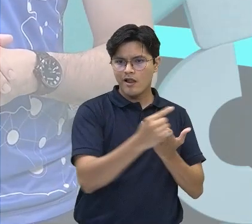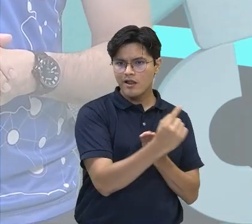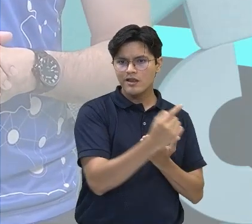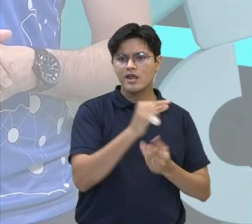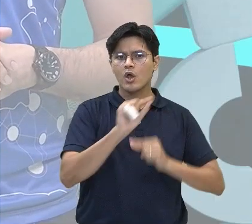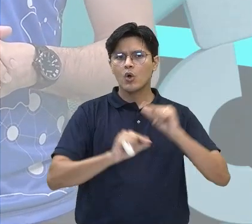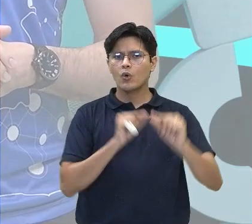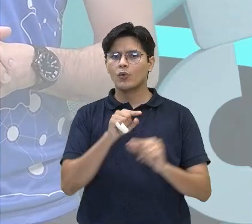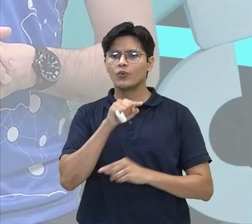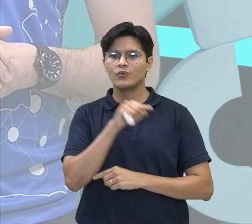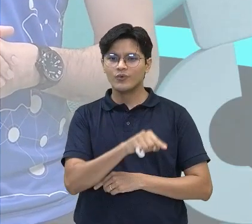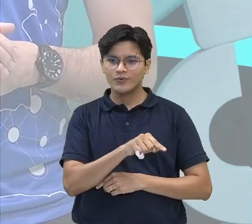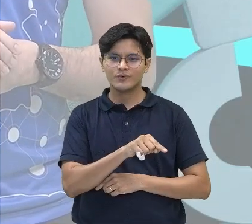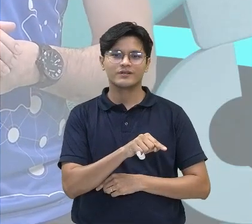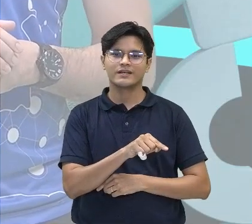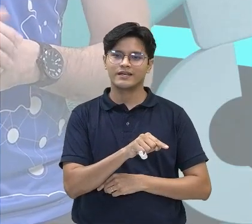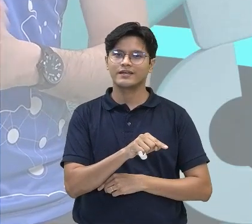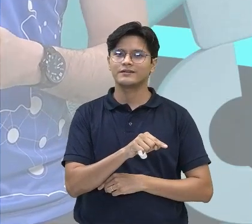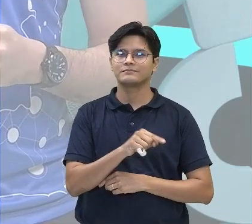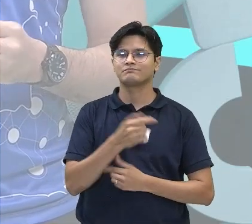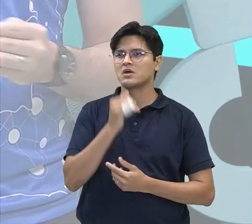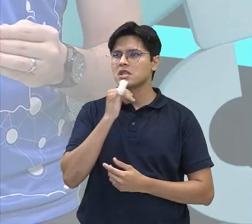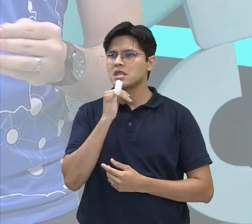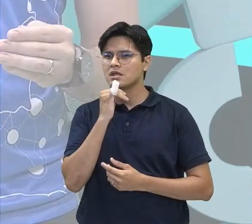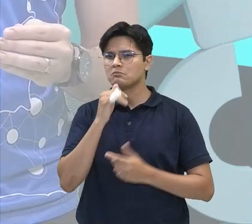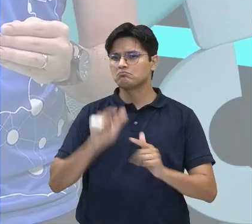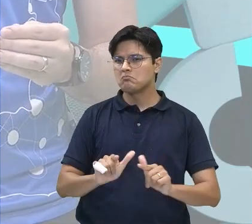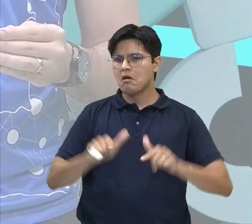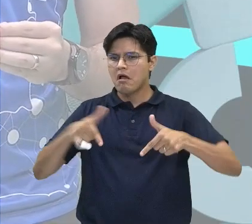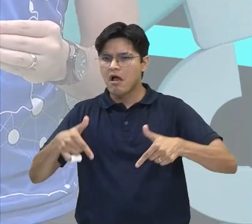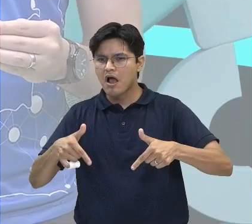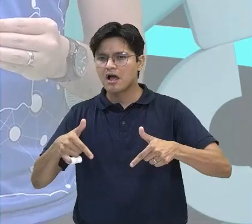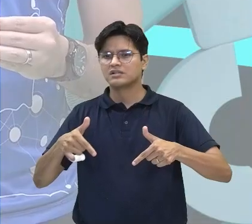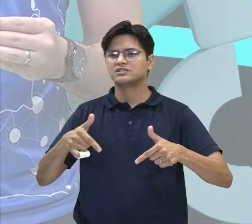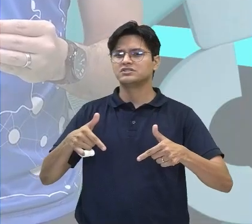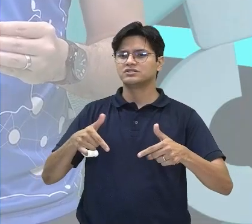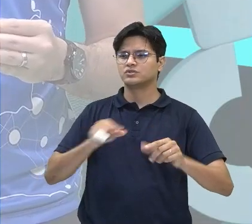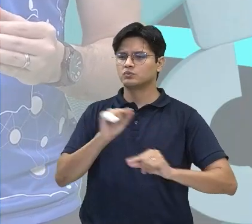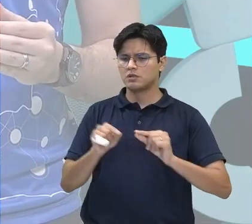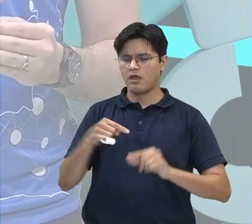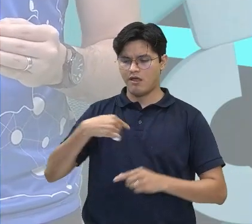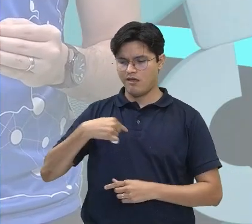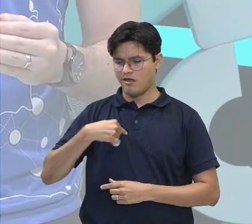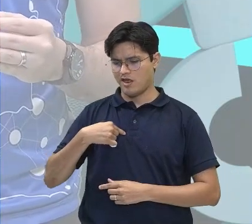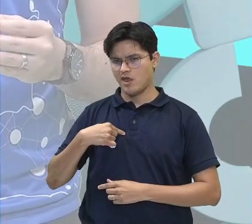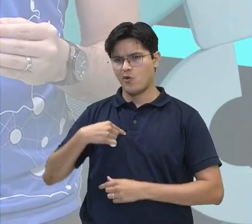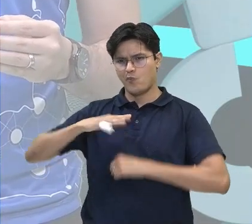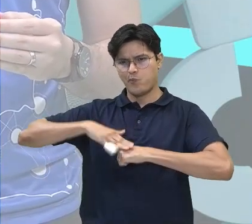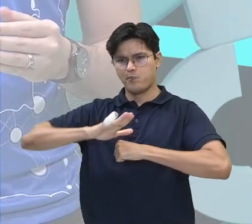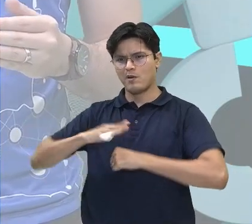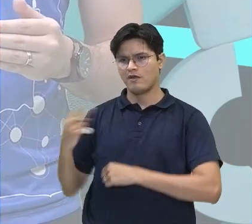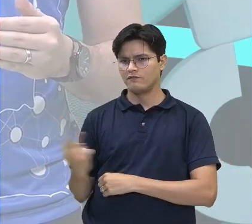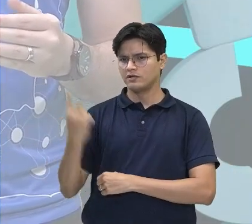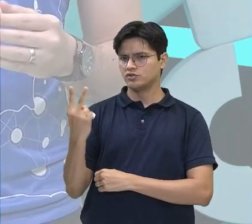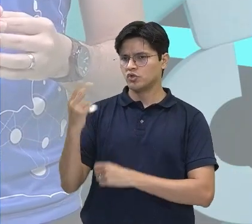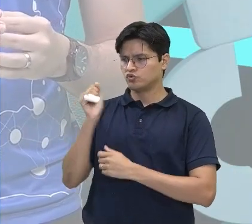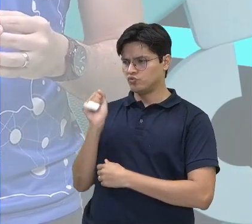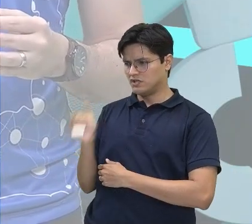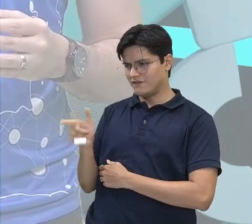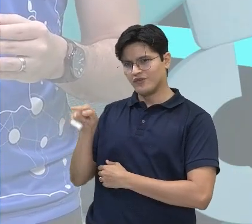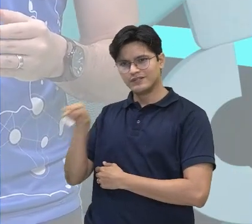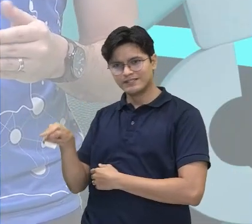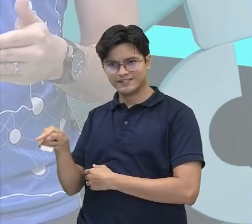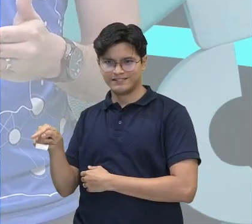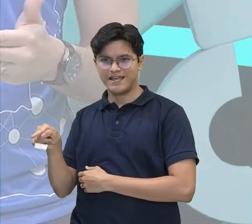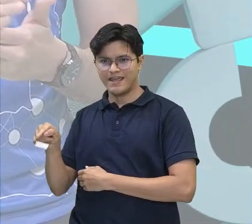numa posição colaborativa. Na verdade, uma precisa achar que é superior à outra. E no final das contas, a agulha